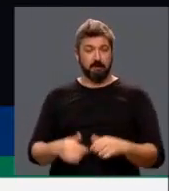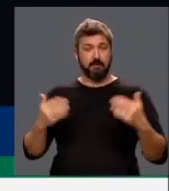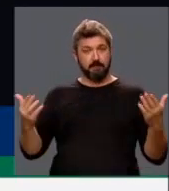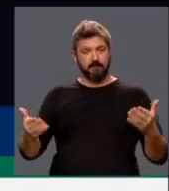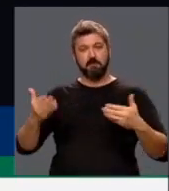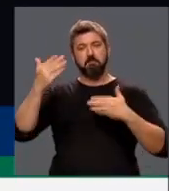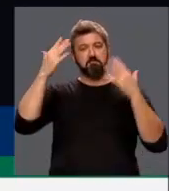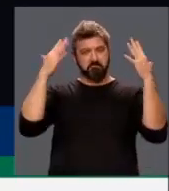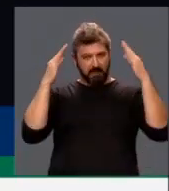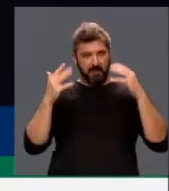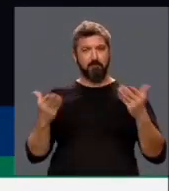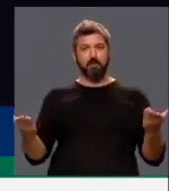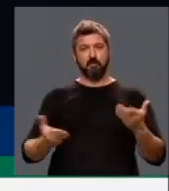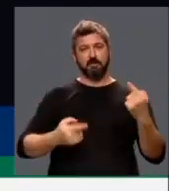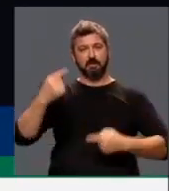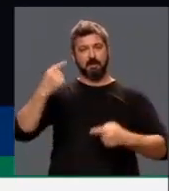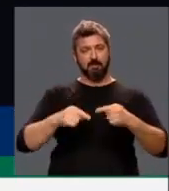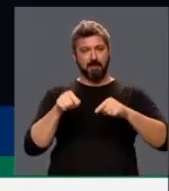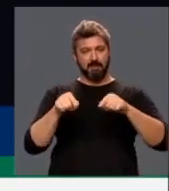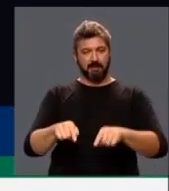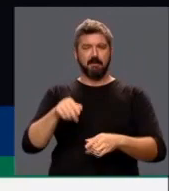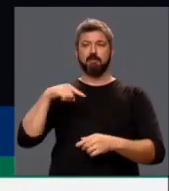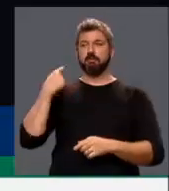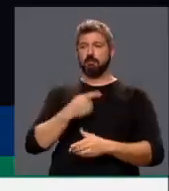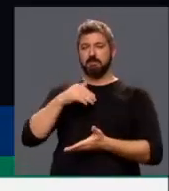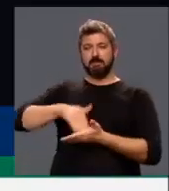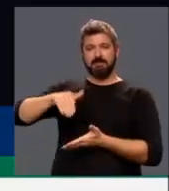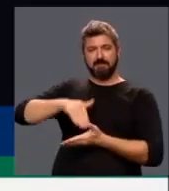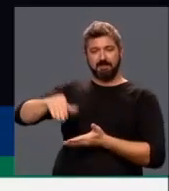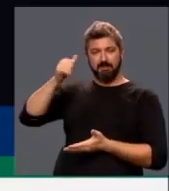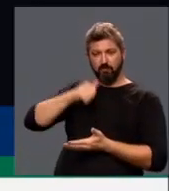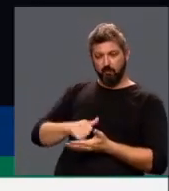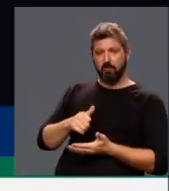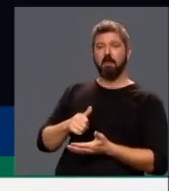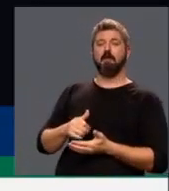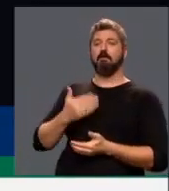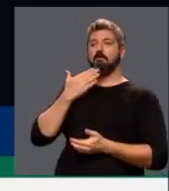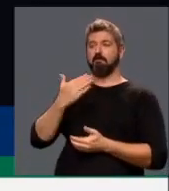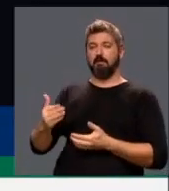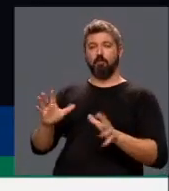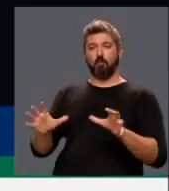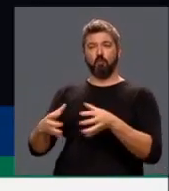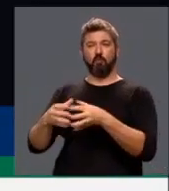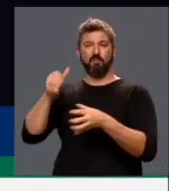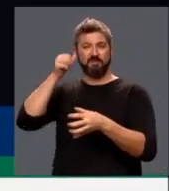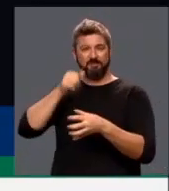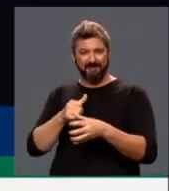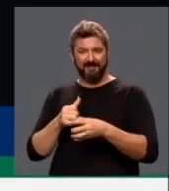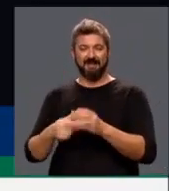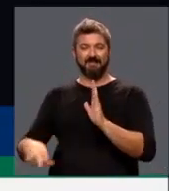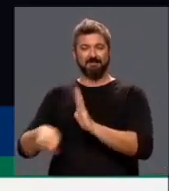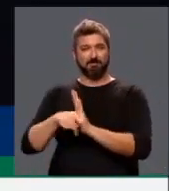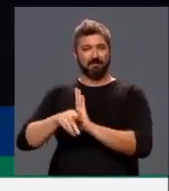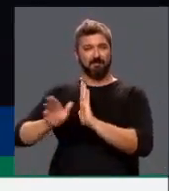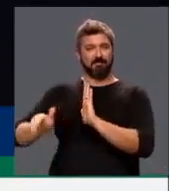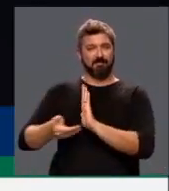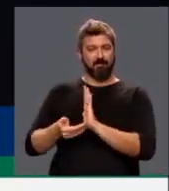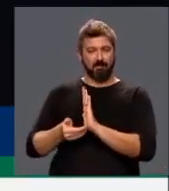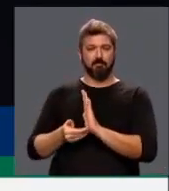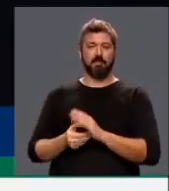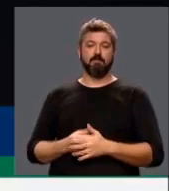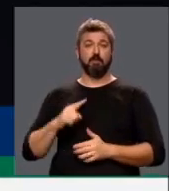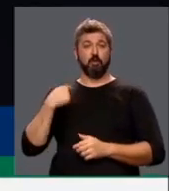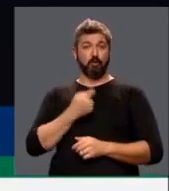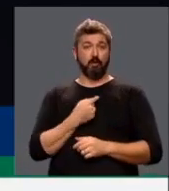este debate na tarde de hoje, em nome da nossa Secretaria da Mulher, em nome do coletivo das mulheres da Câmara Federal, que ainda